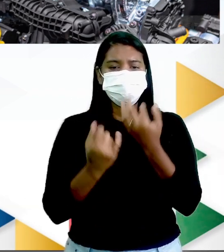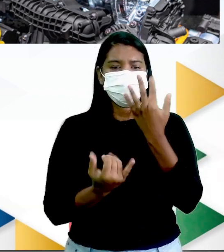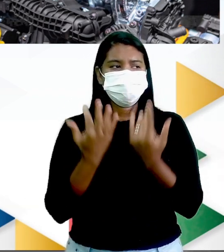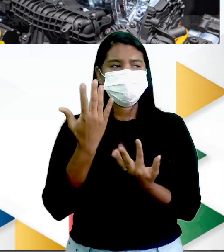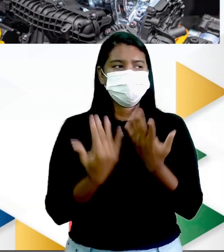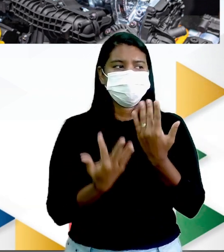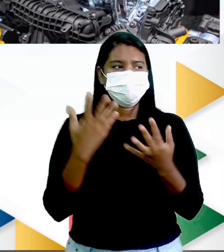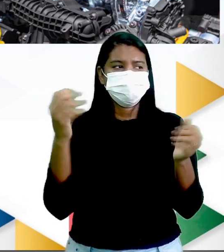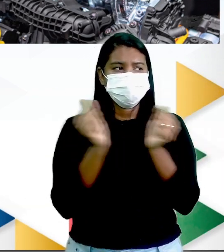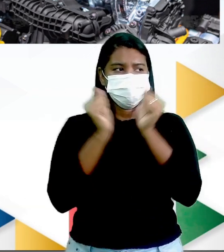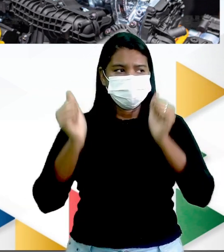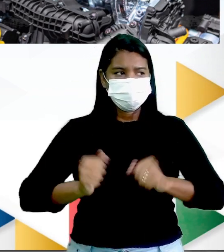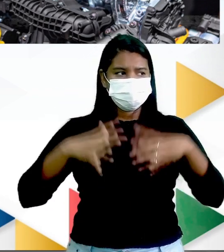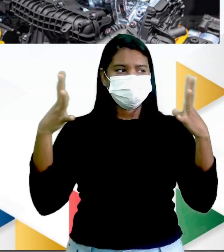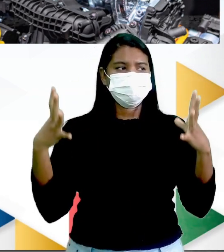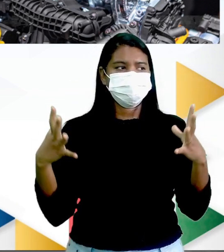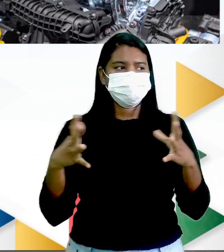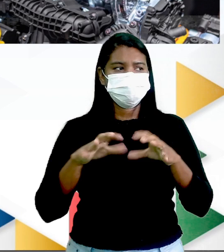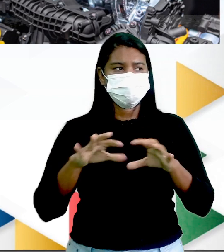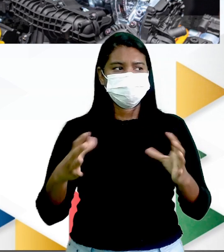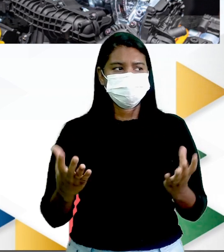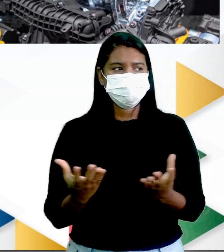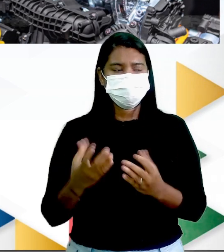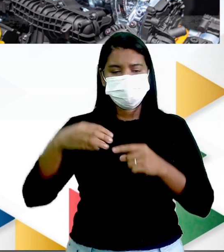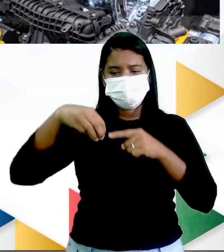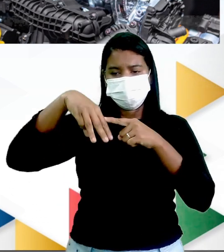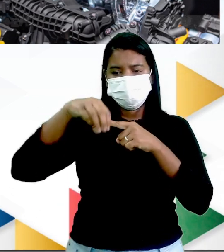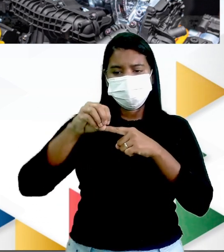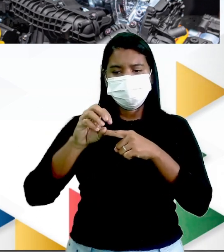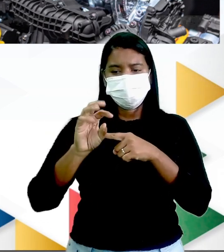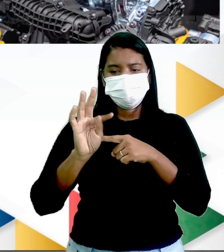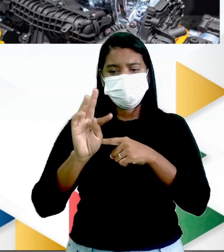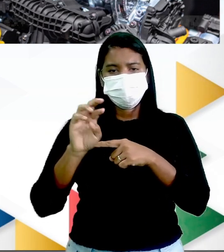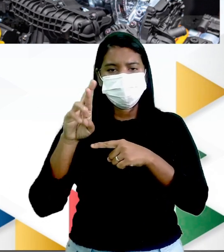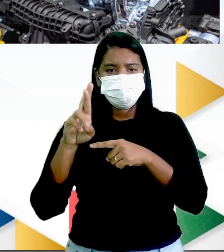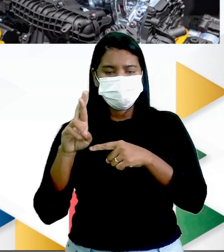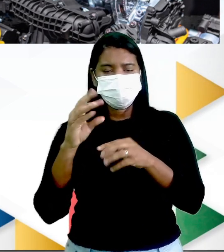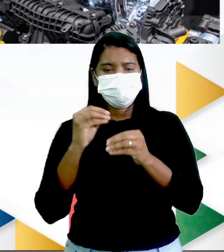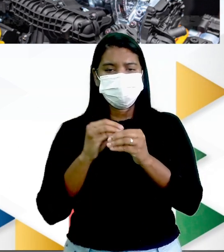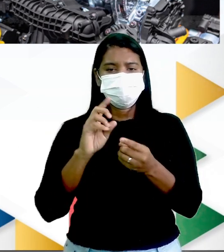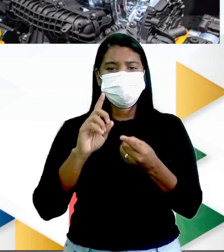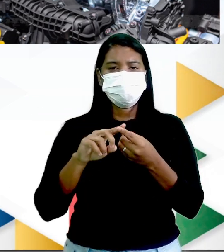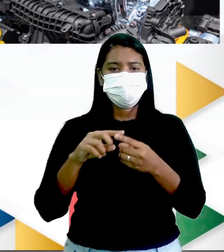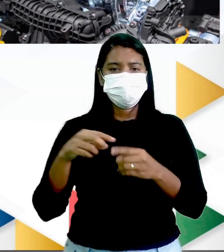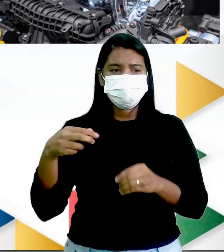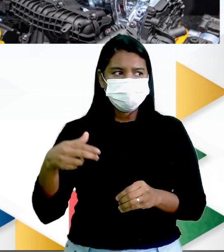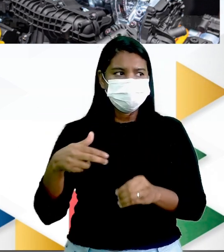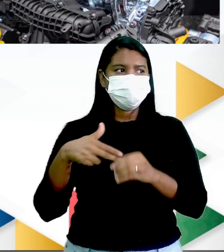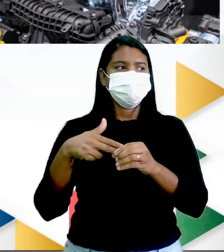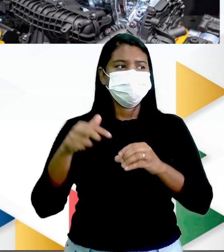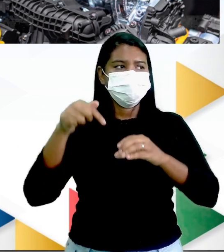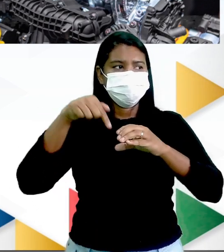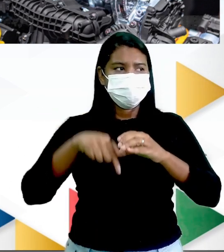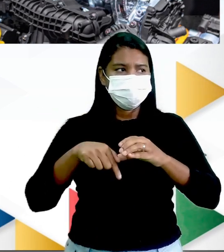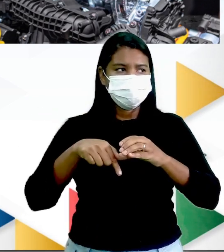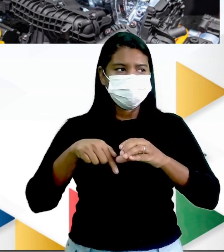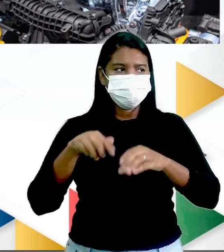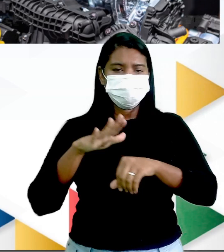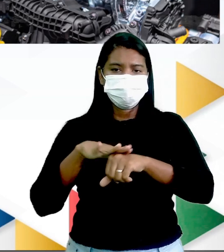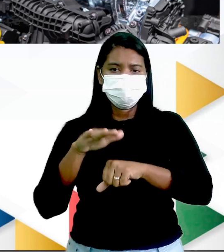dizer assim, a explosão lá no motor e que isso de forma periódica seja injetada no interior dos